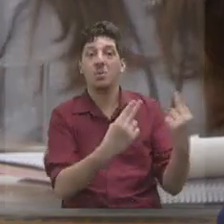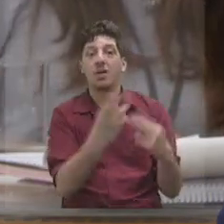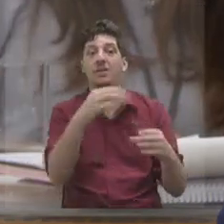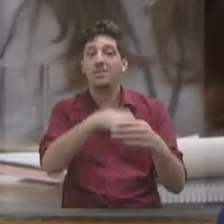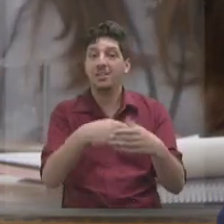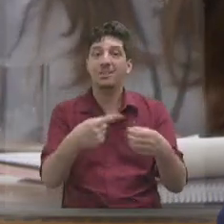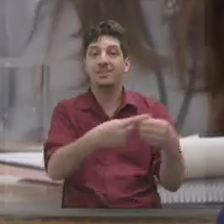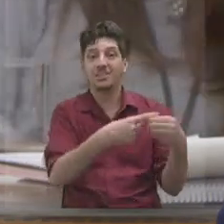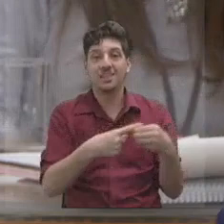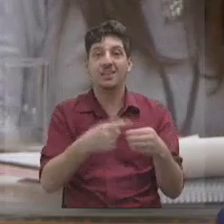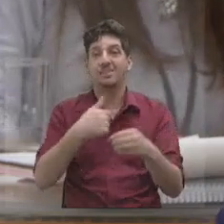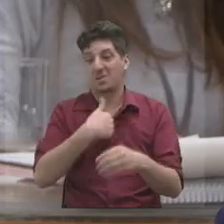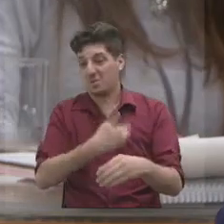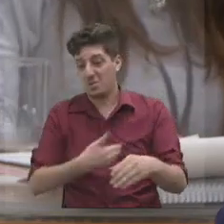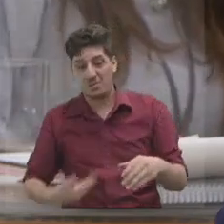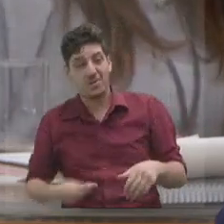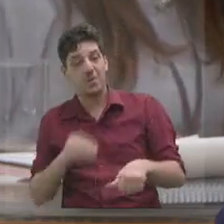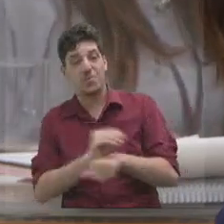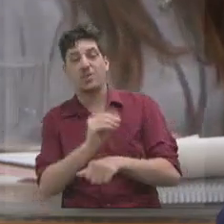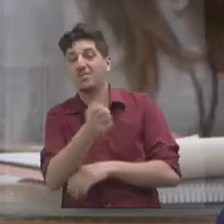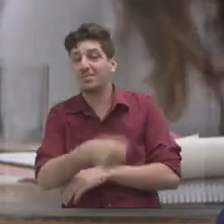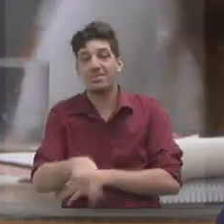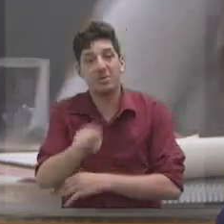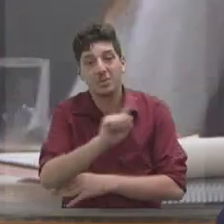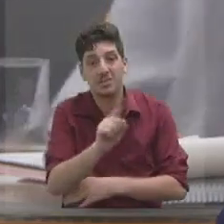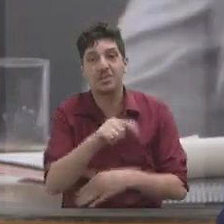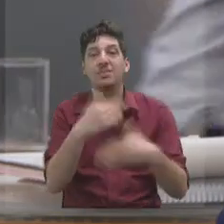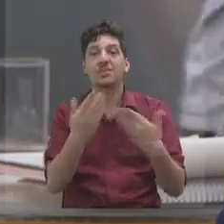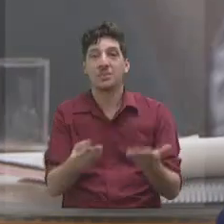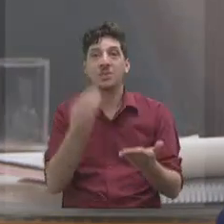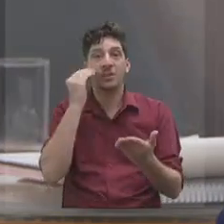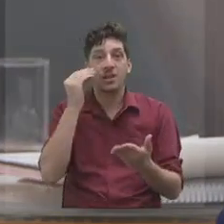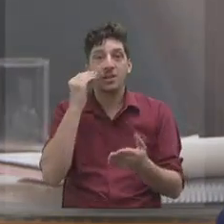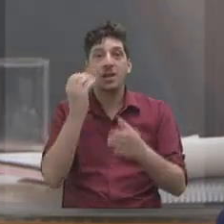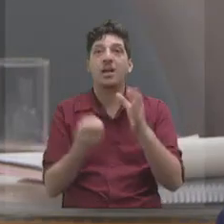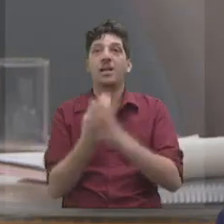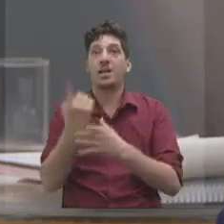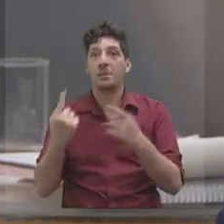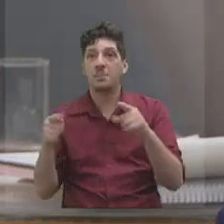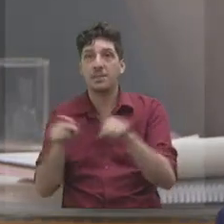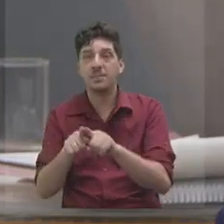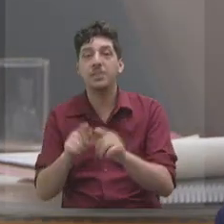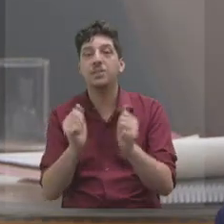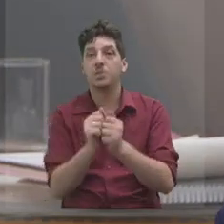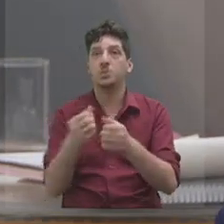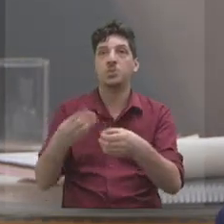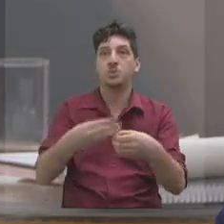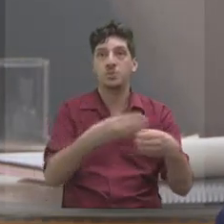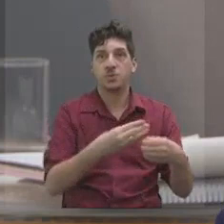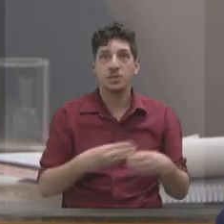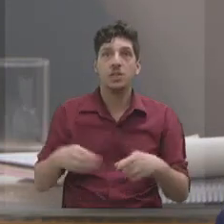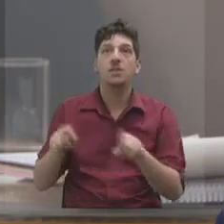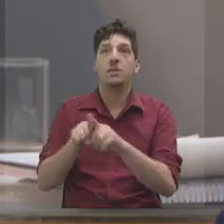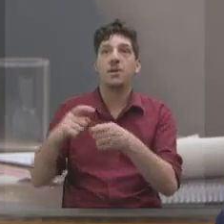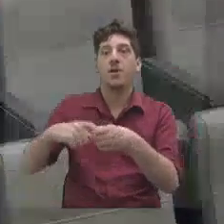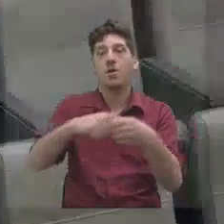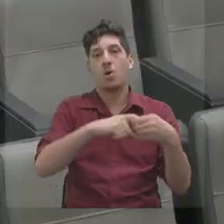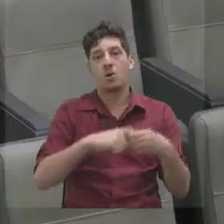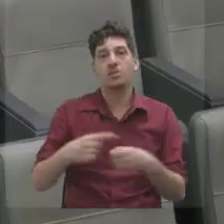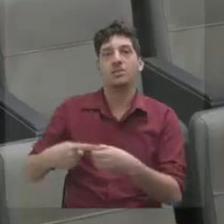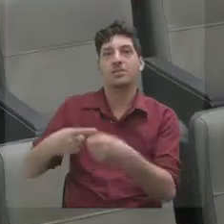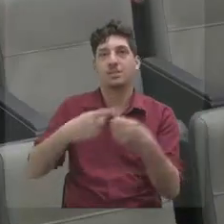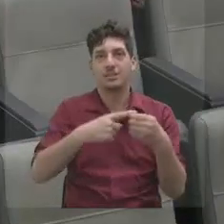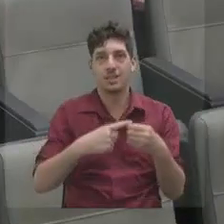Então a gente tem buscado também aqui ampliar o leque de parcerias né com o municípios com consórcios de municípios também é